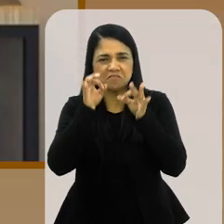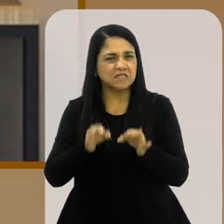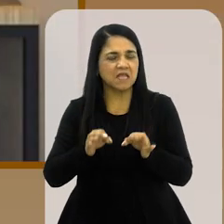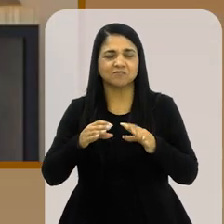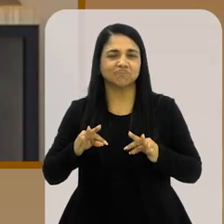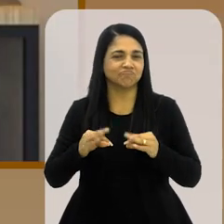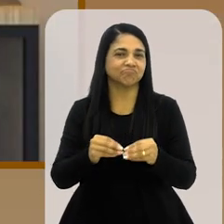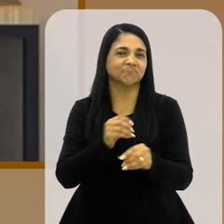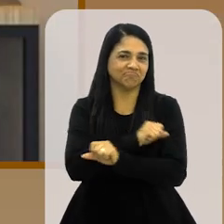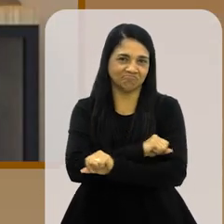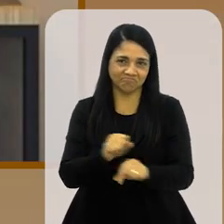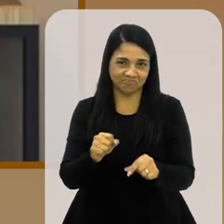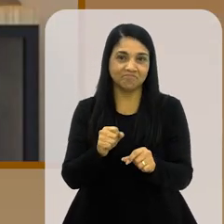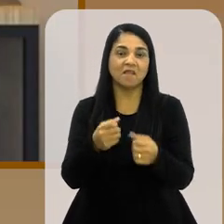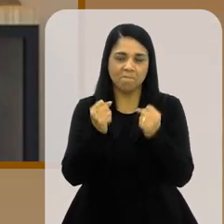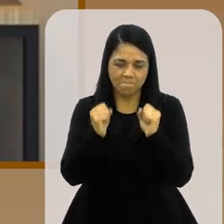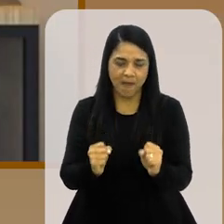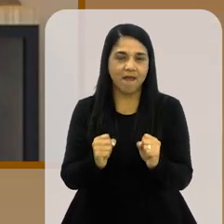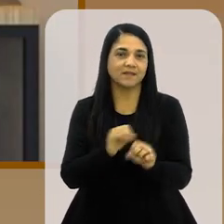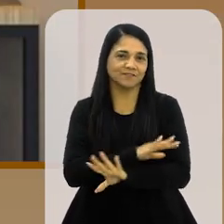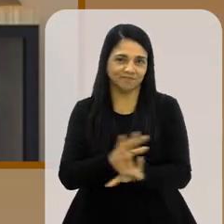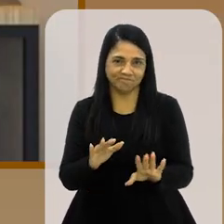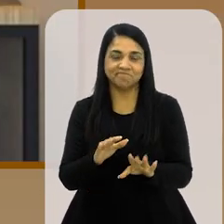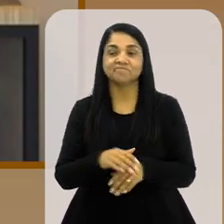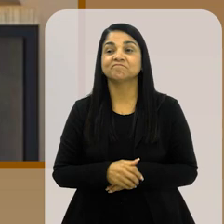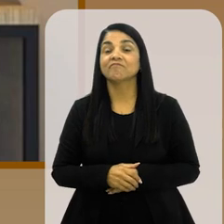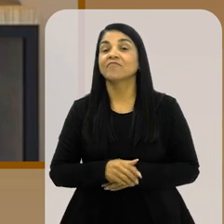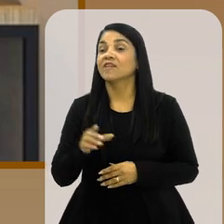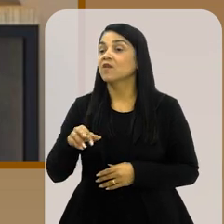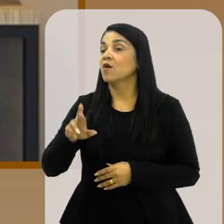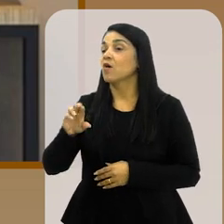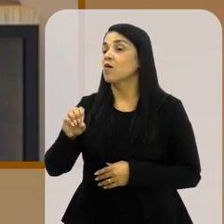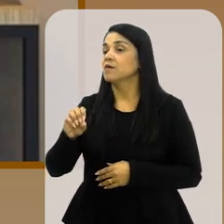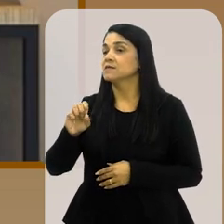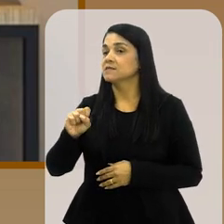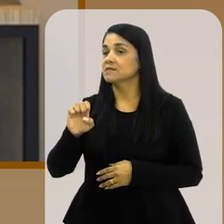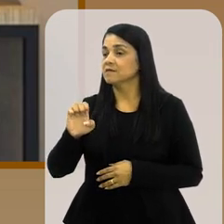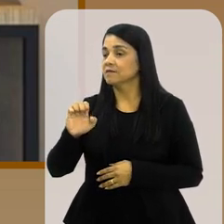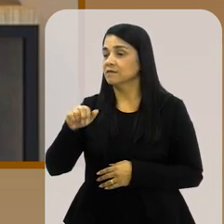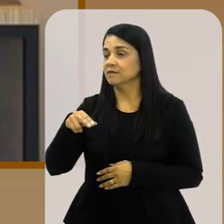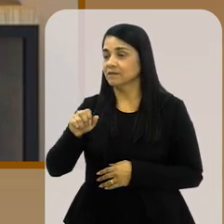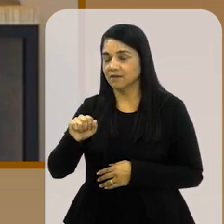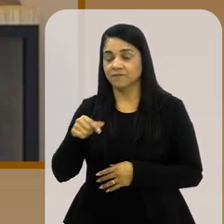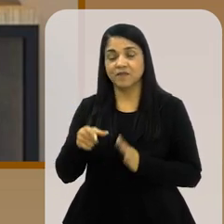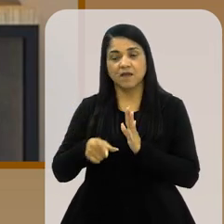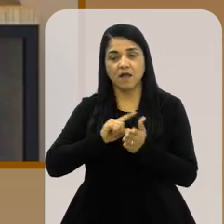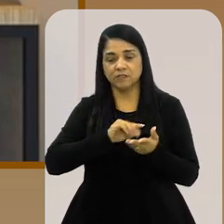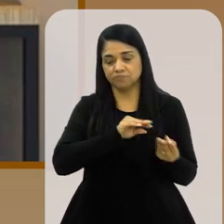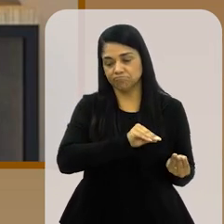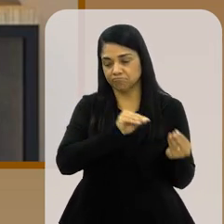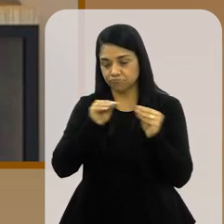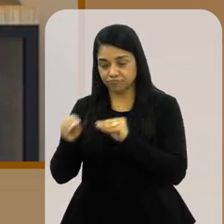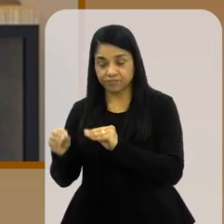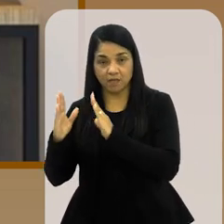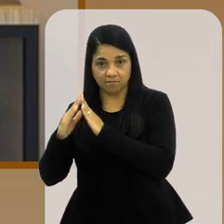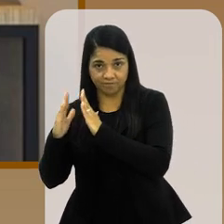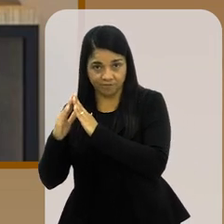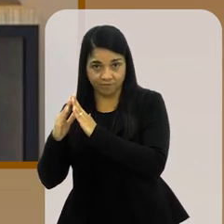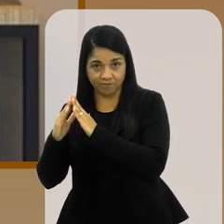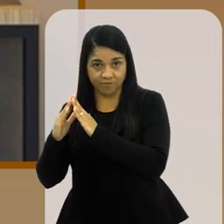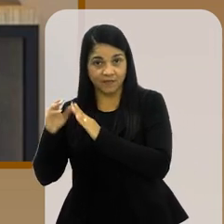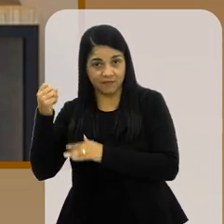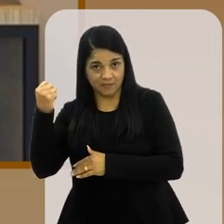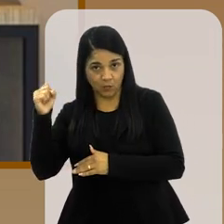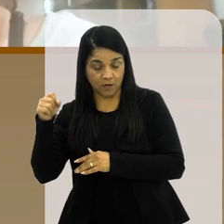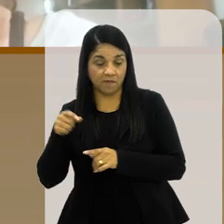certo. Vai dar certo. E Rosiana, você antes de morar em Saquarema, morou em